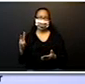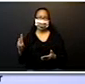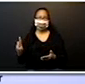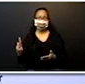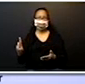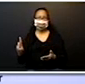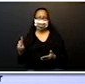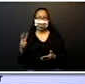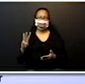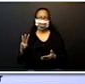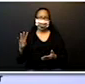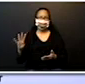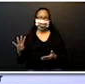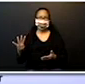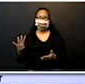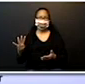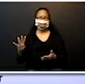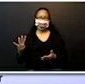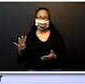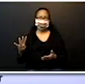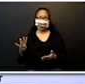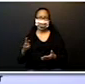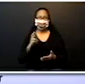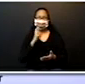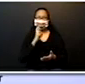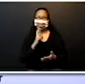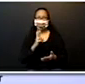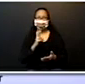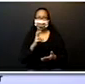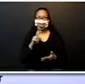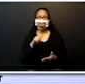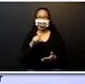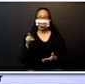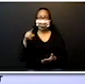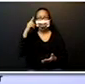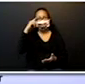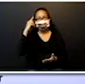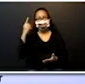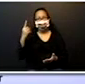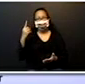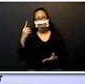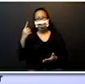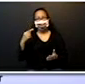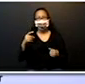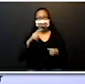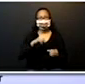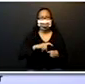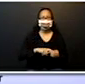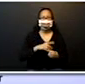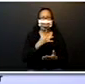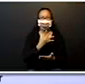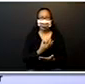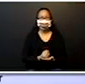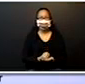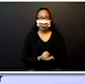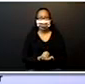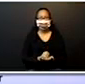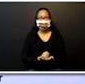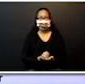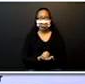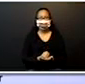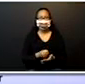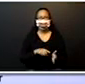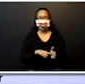as respostas. Se você tiver qualquer dúvida, lembra que você vai voltar lá no aplicativo depois e tá tirando essa dúvida com o